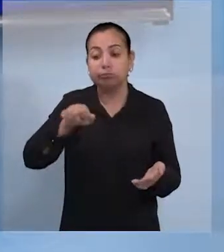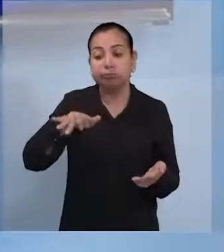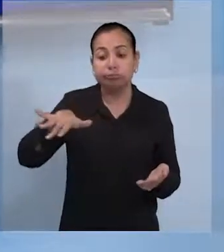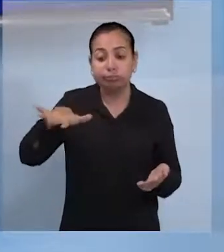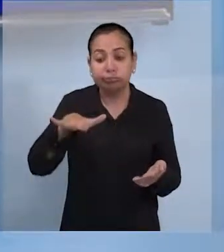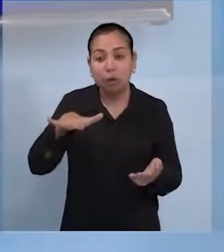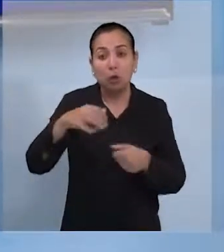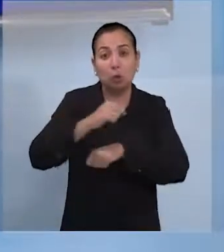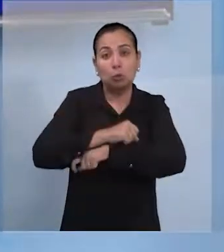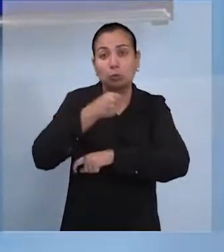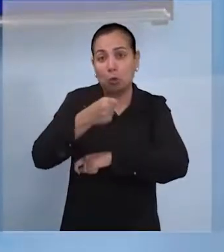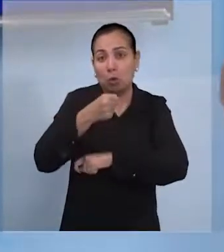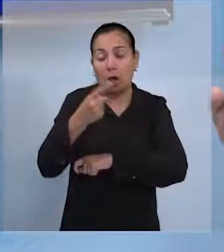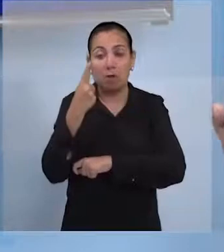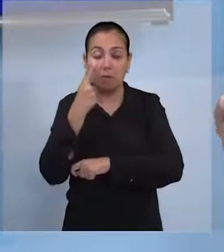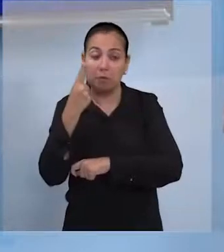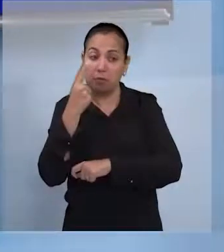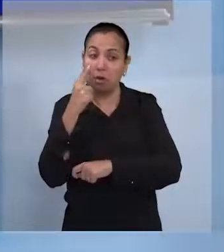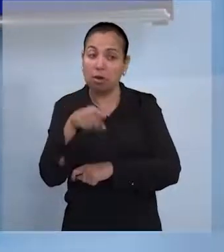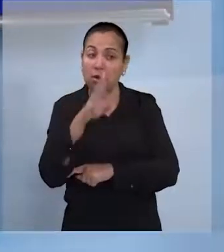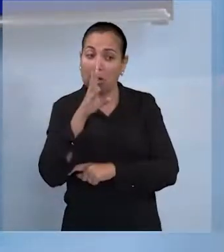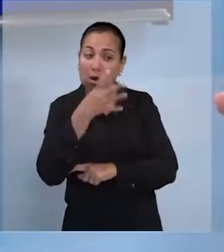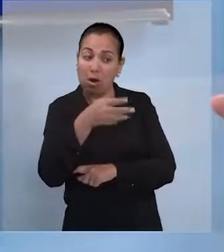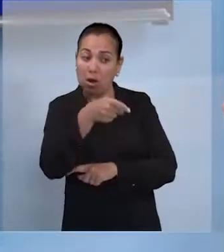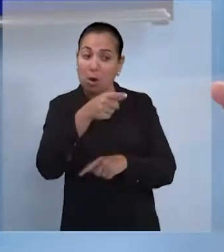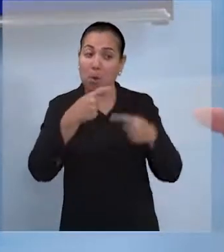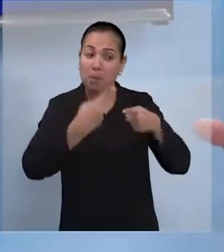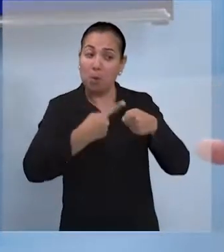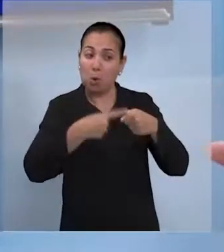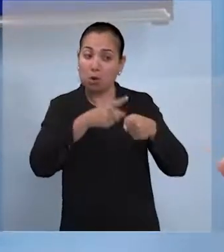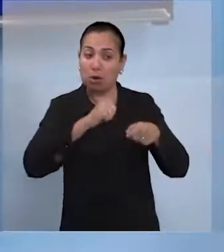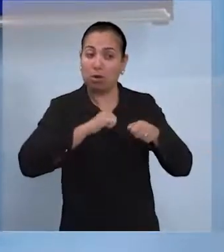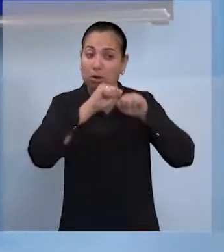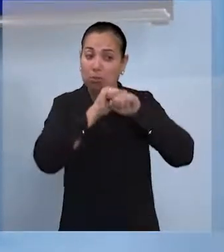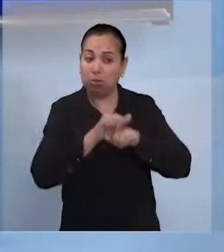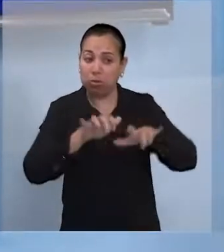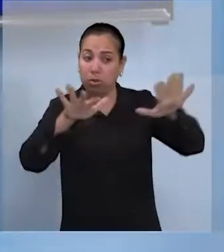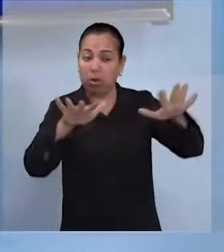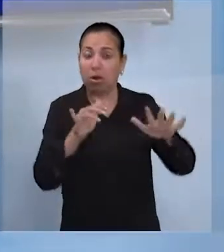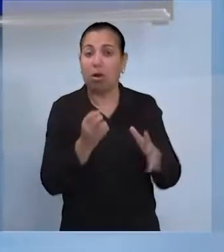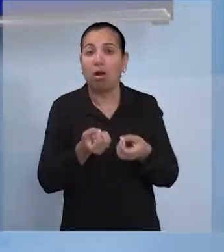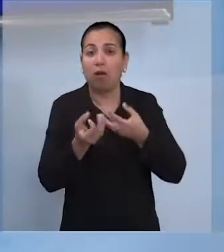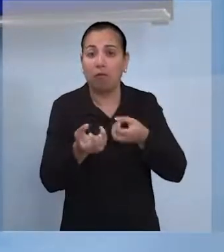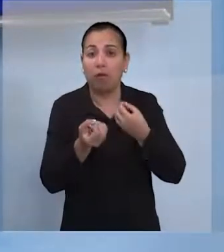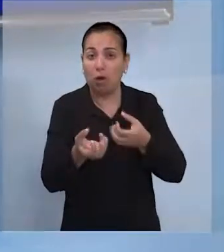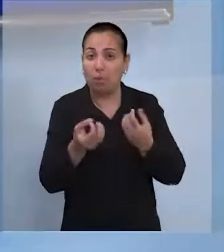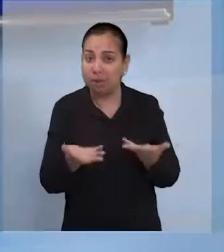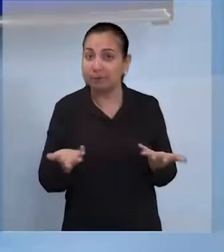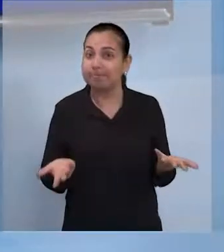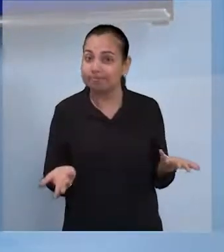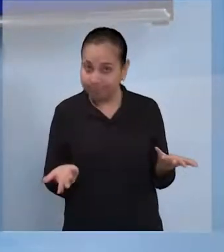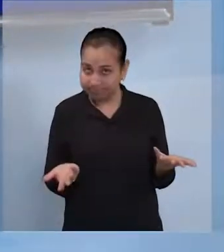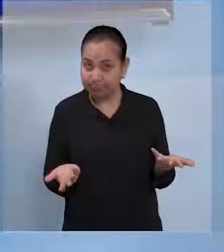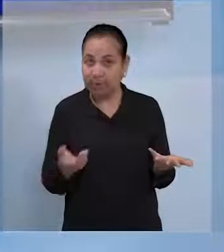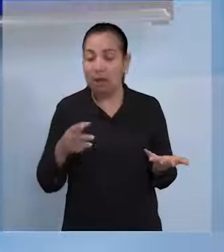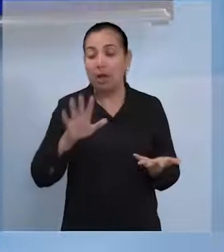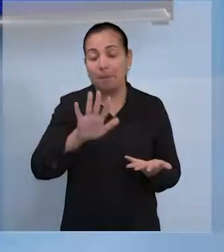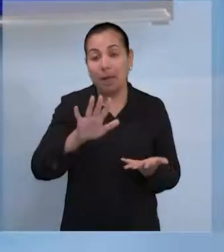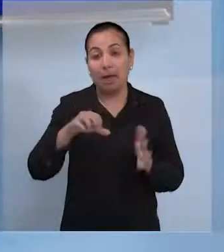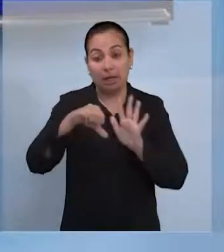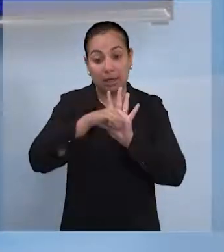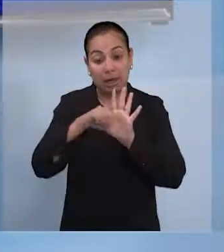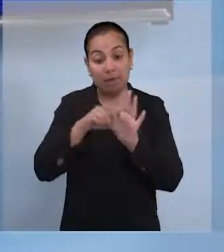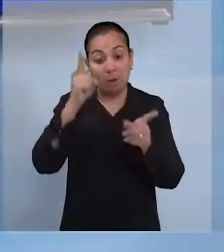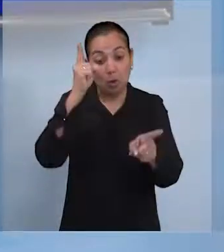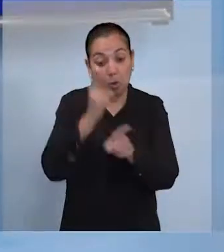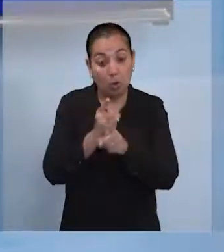atribuir crime ao fato do jornalista ter divulgado essas informações. Crime será se comprovado que